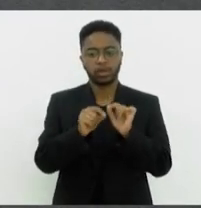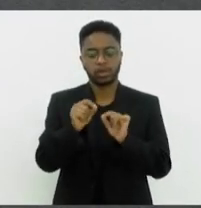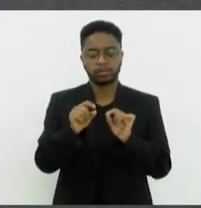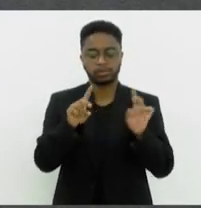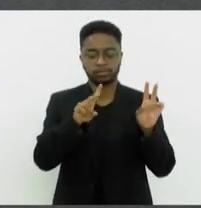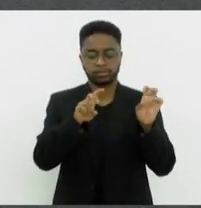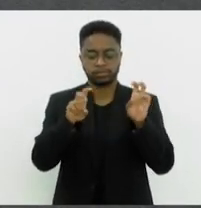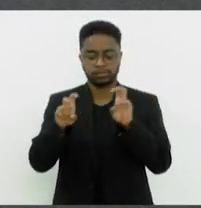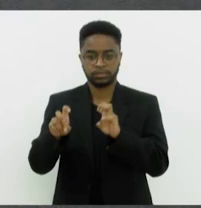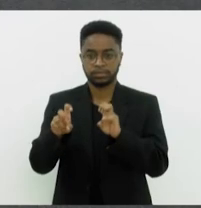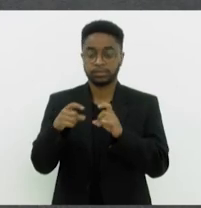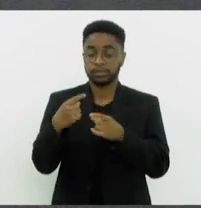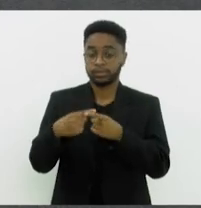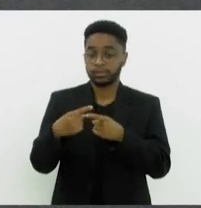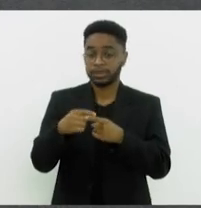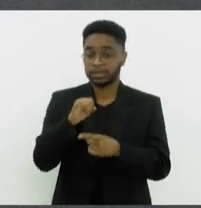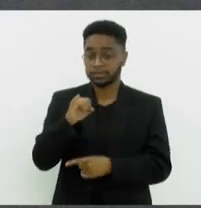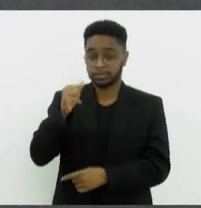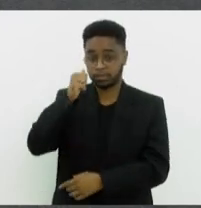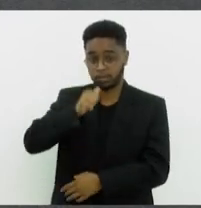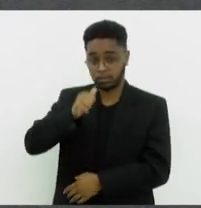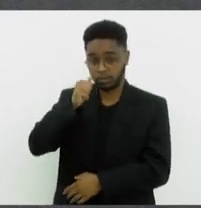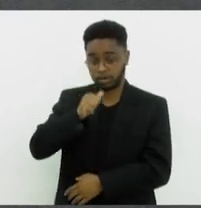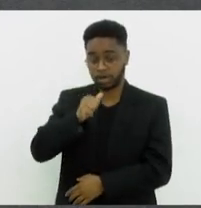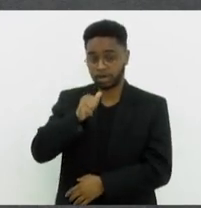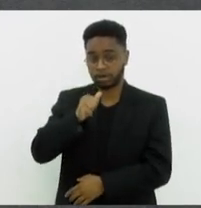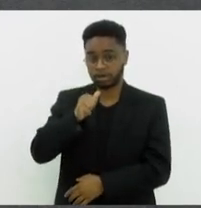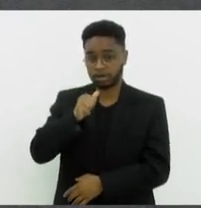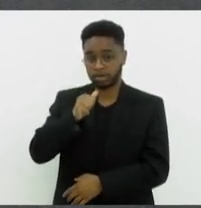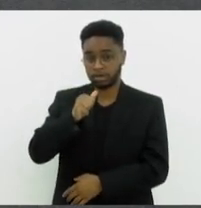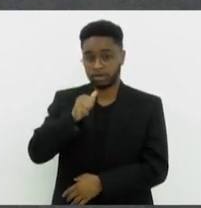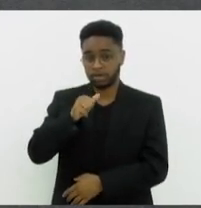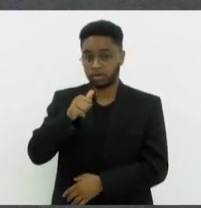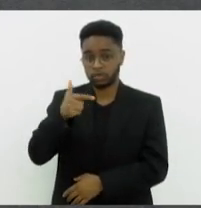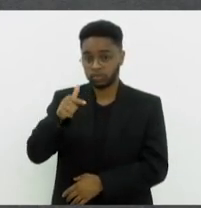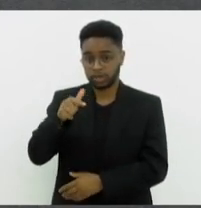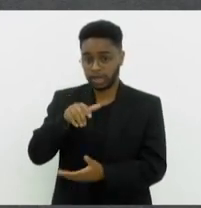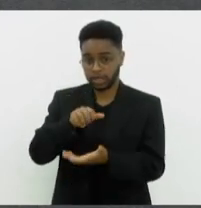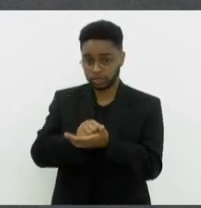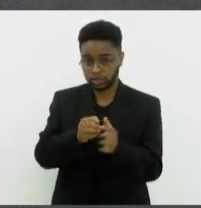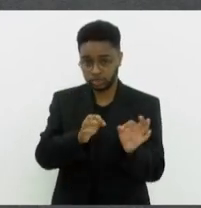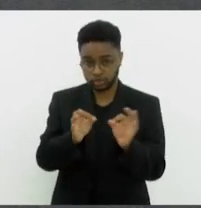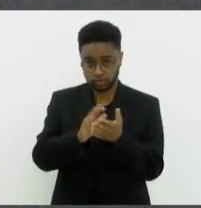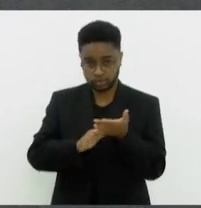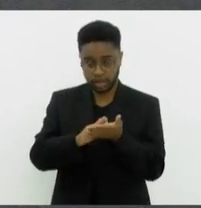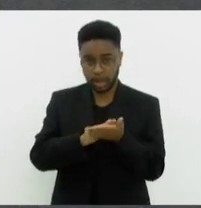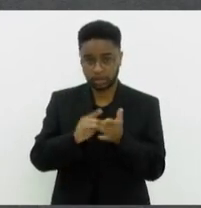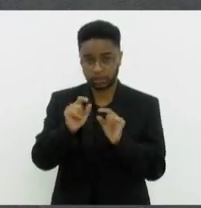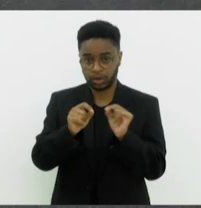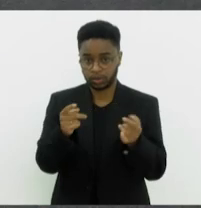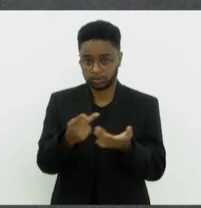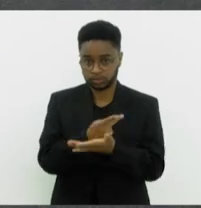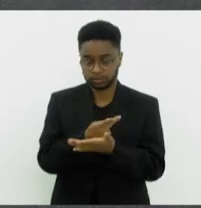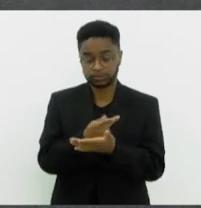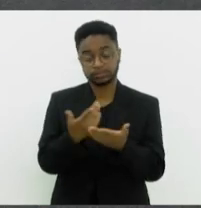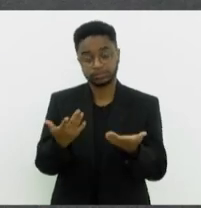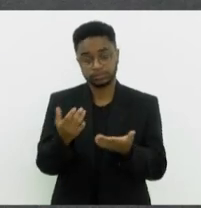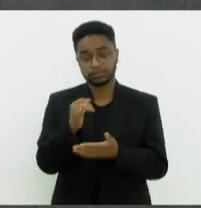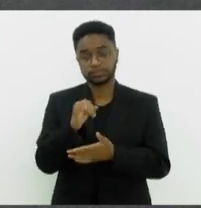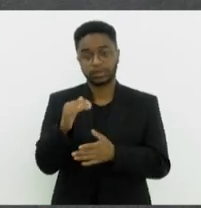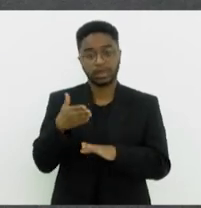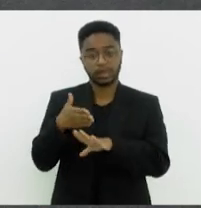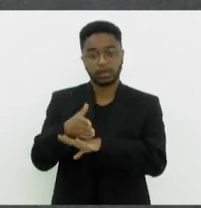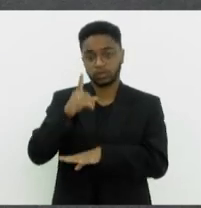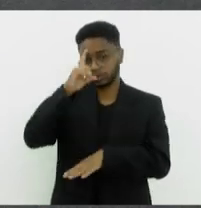situação. Caso essa mulher não tenha o registro de ocorrência ainda feito, que quando ela estiver no hospital,